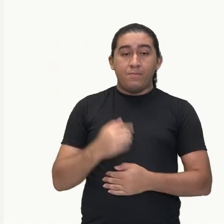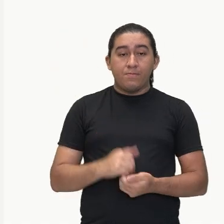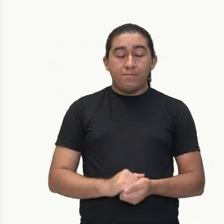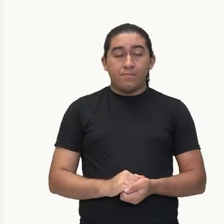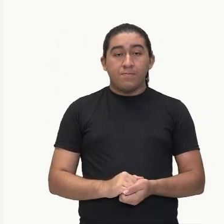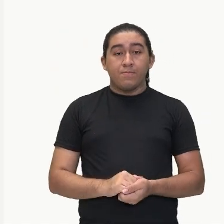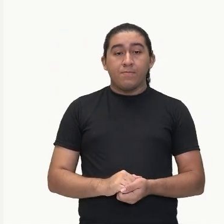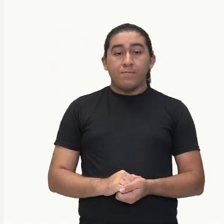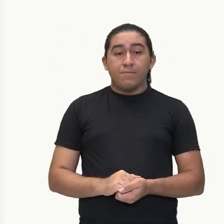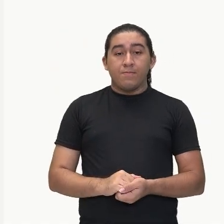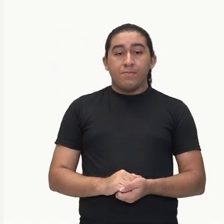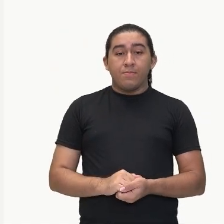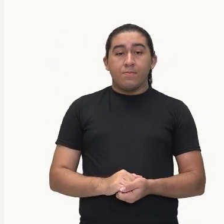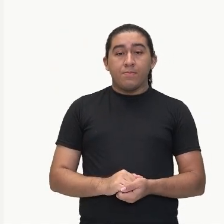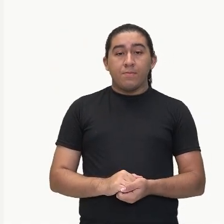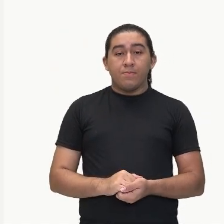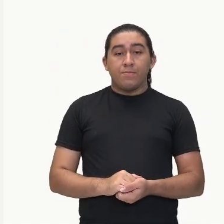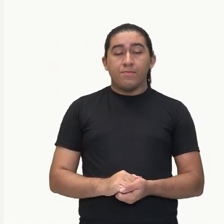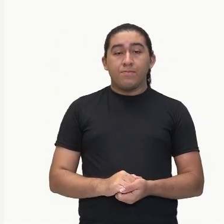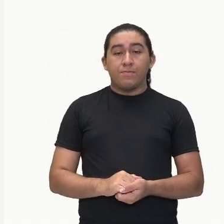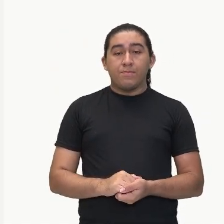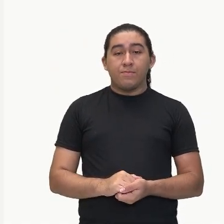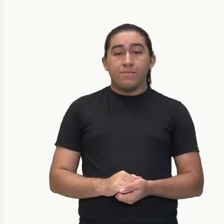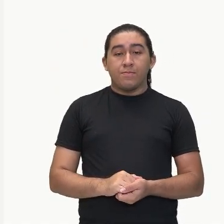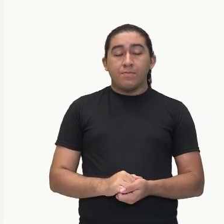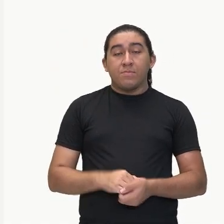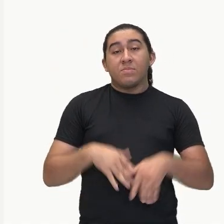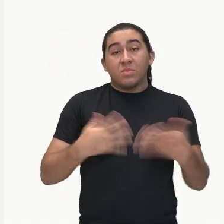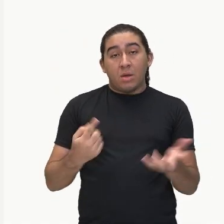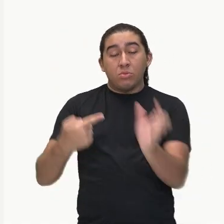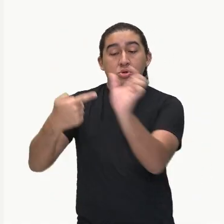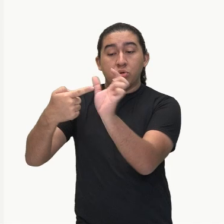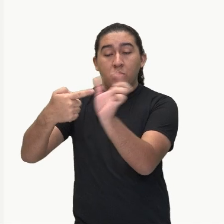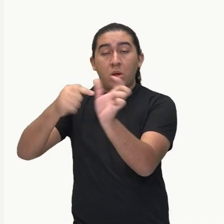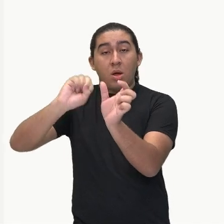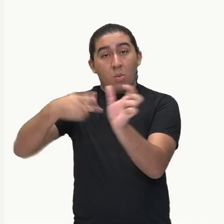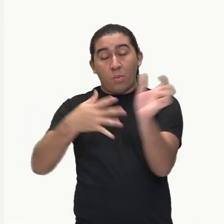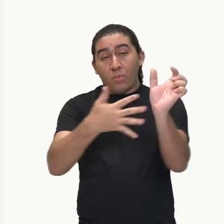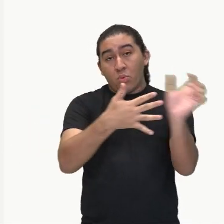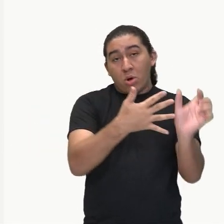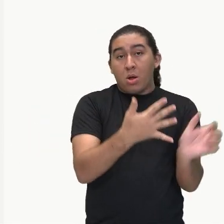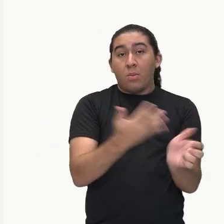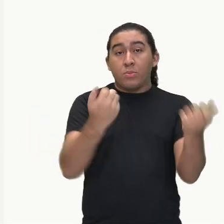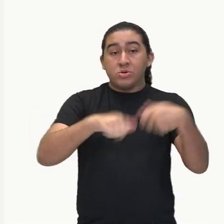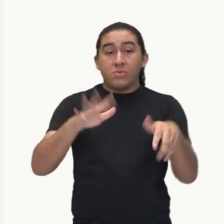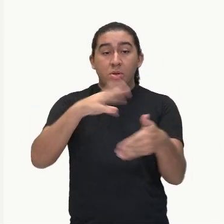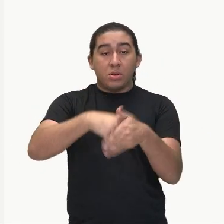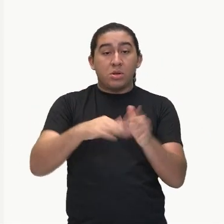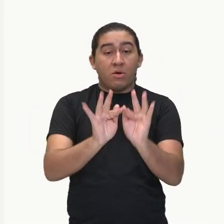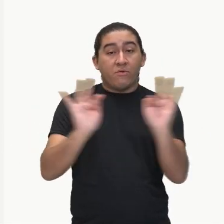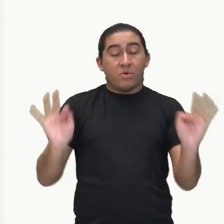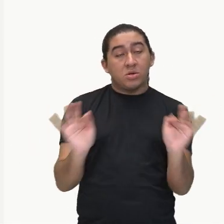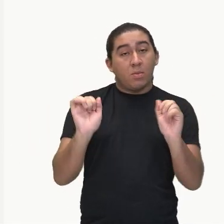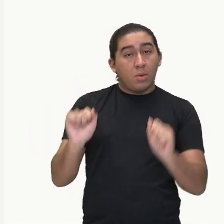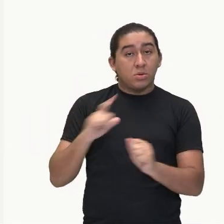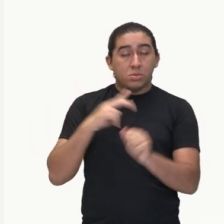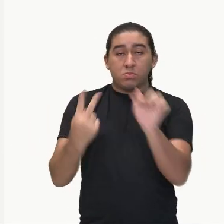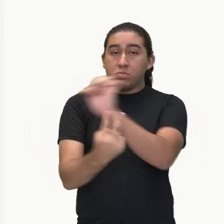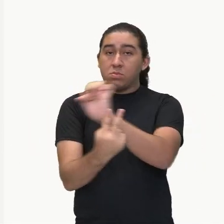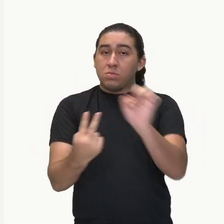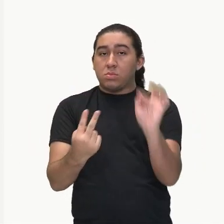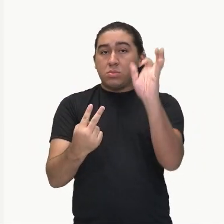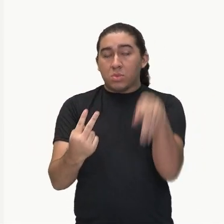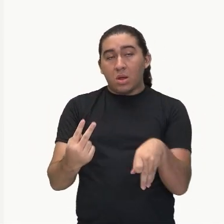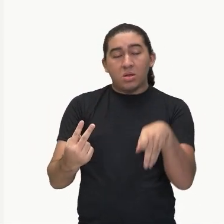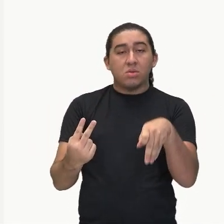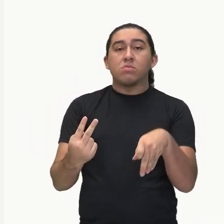de. Então, aí vai poder ficar no singular ou no plural. Então, pode ser as duas formas, não